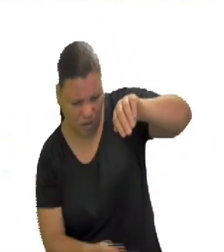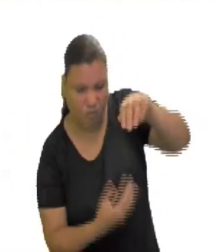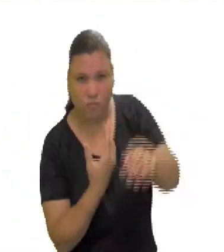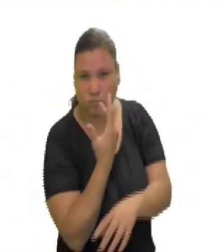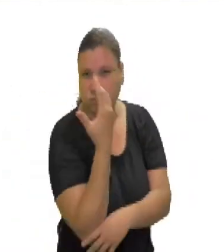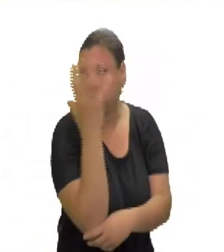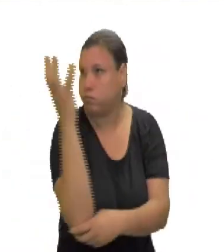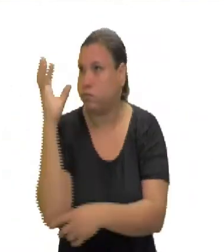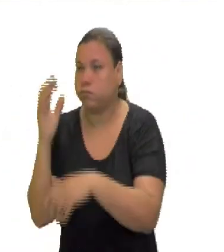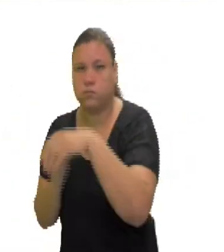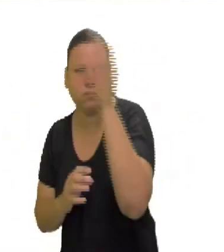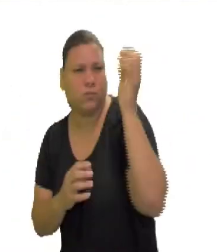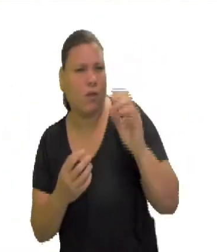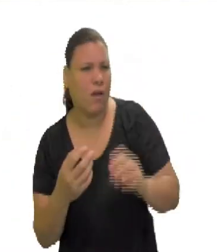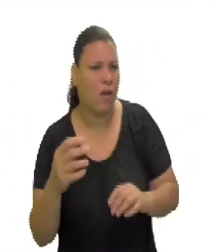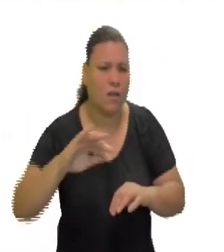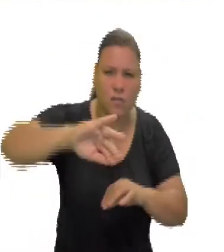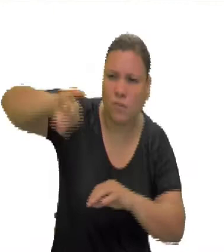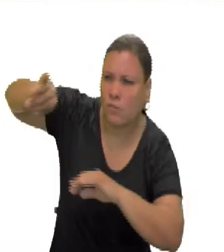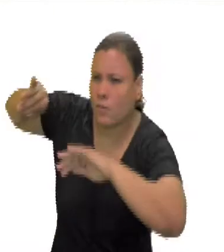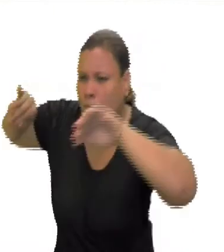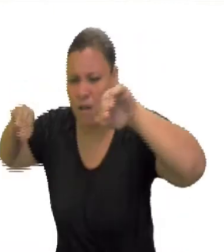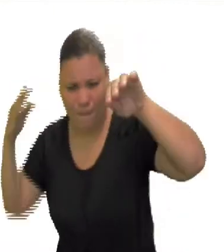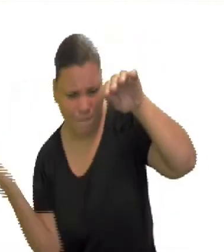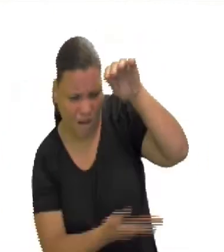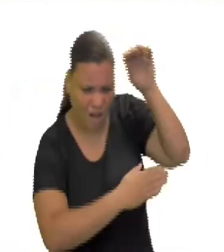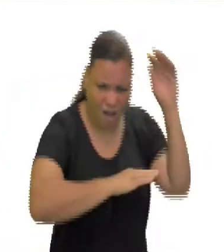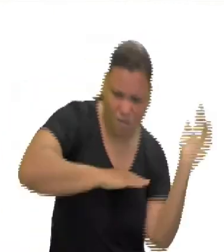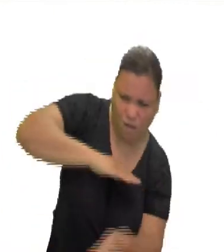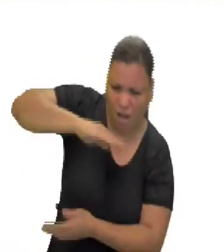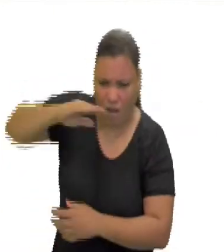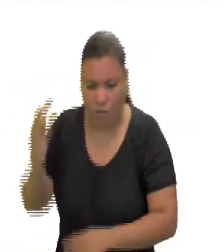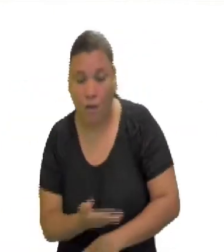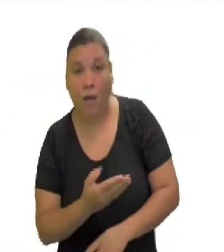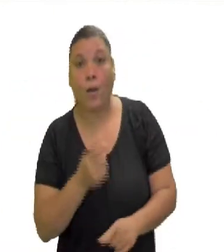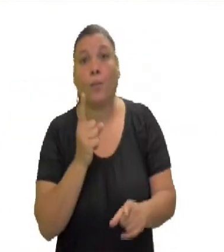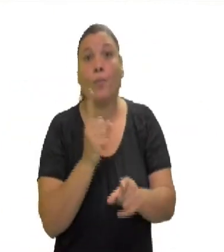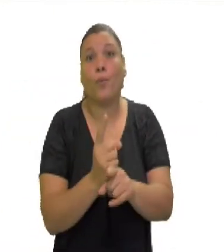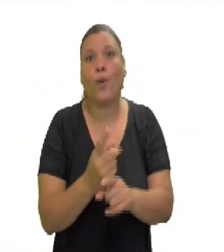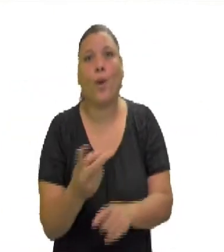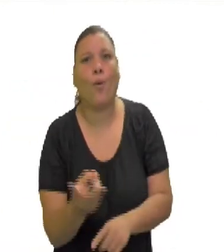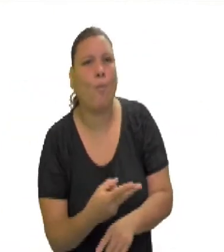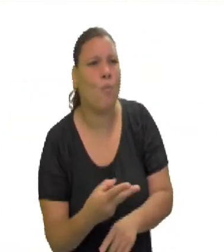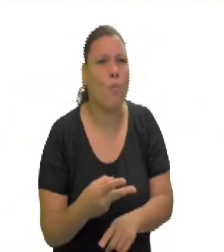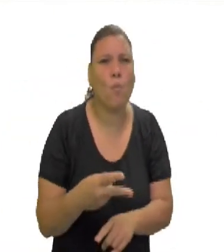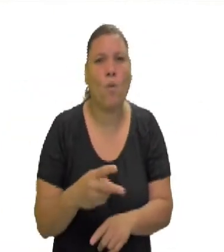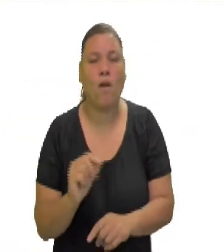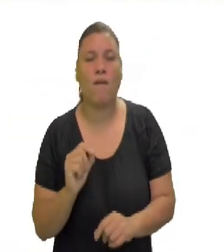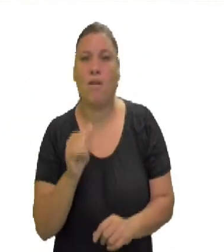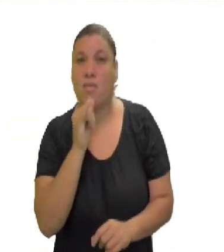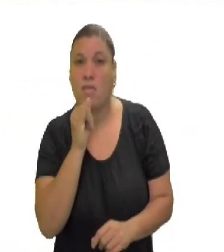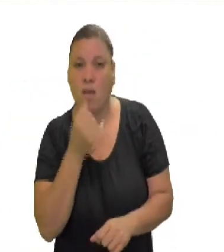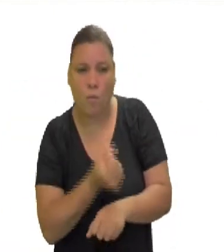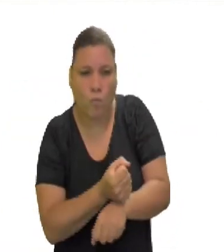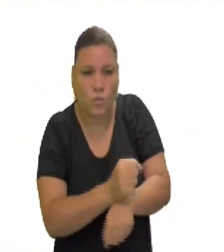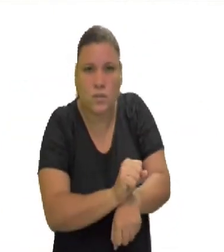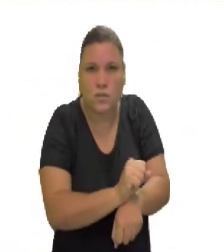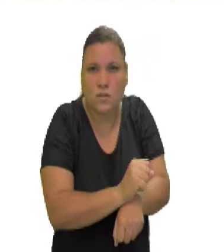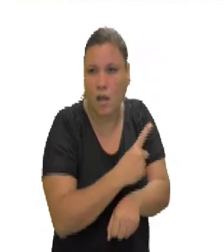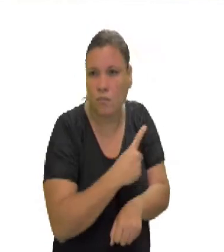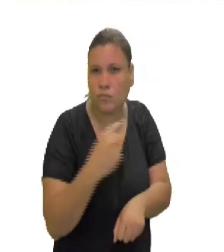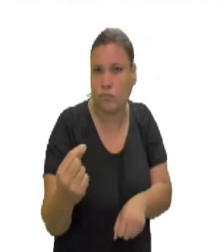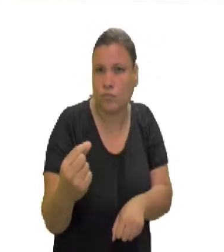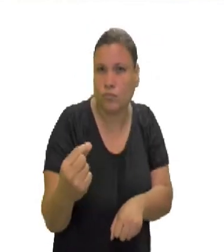atrás de indígenas que eles queriam escravizar para poder trazer para os senhores de engenho. Eles iam atrás